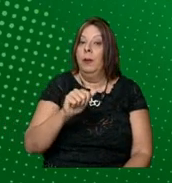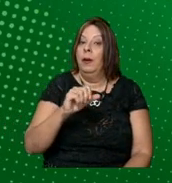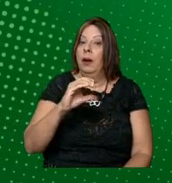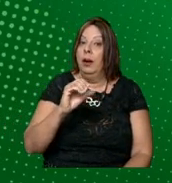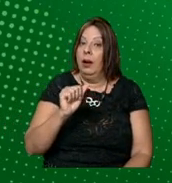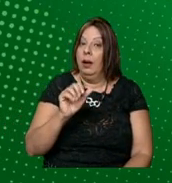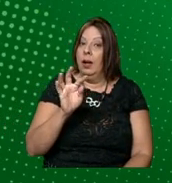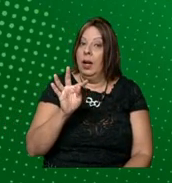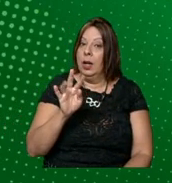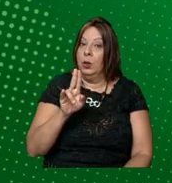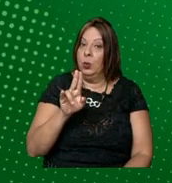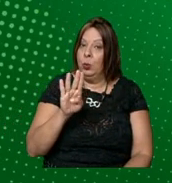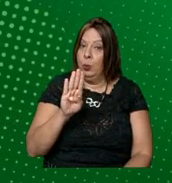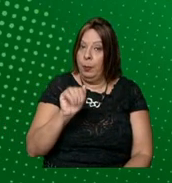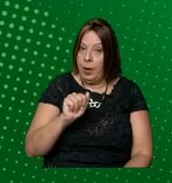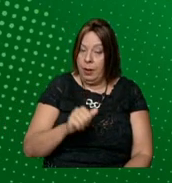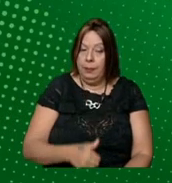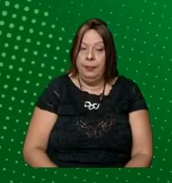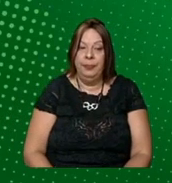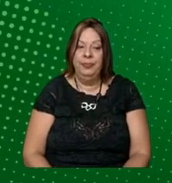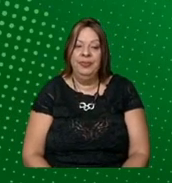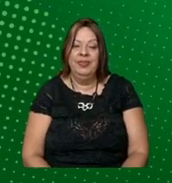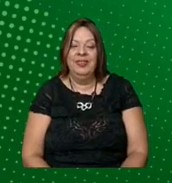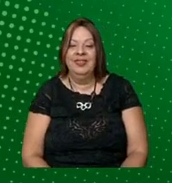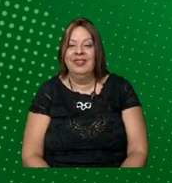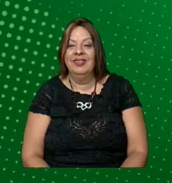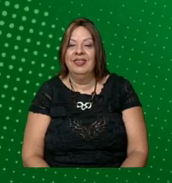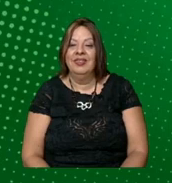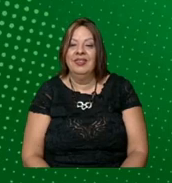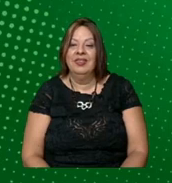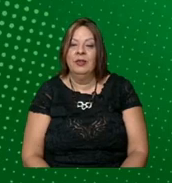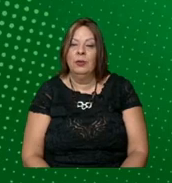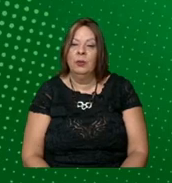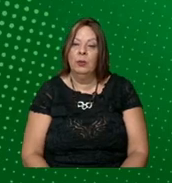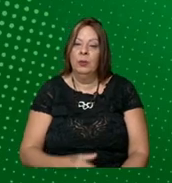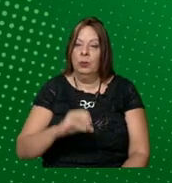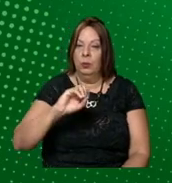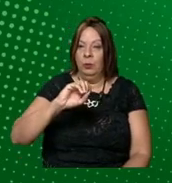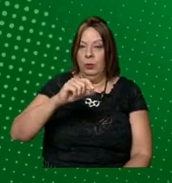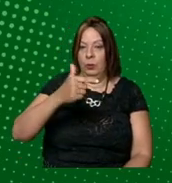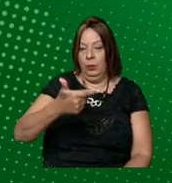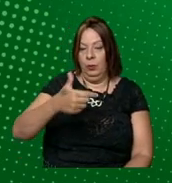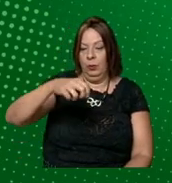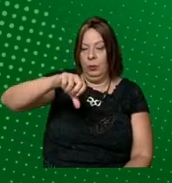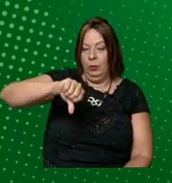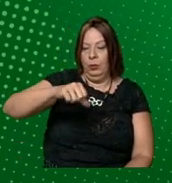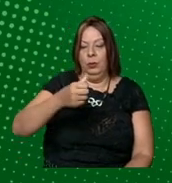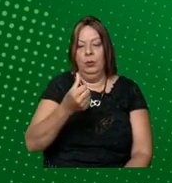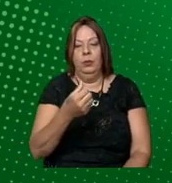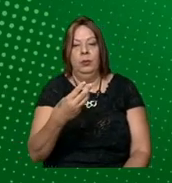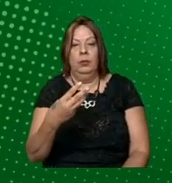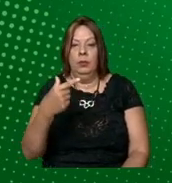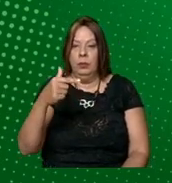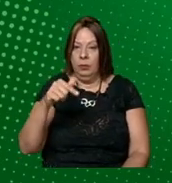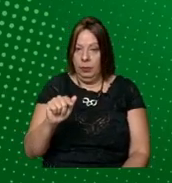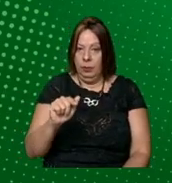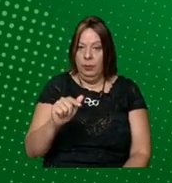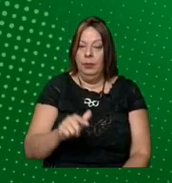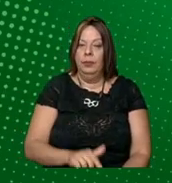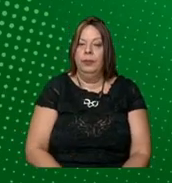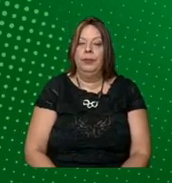Regional Neópolis. Coisa boa, mais R$500 saindo aí para o título de número